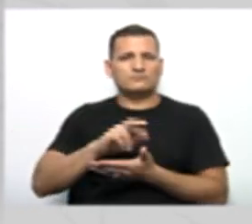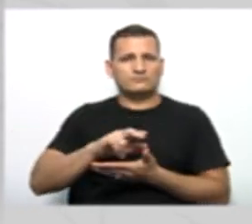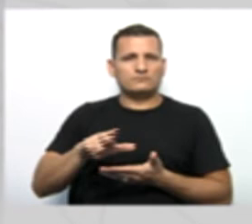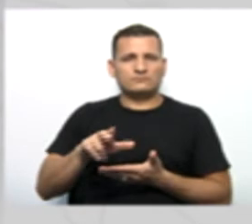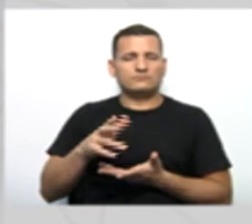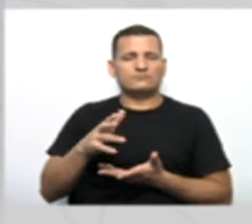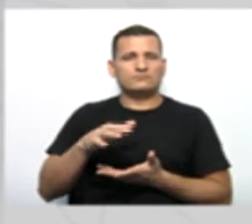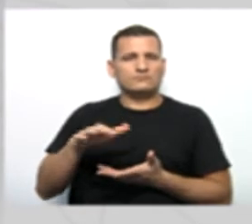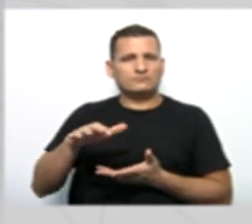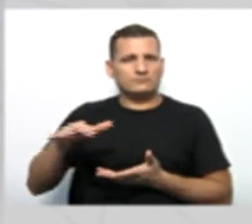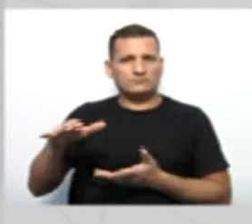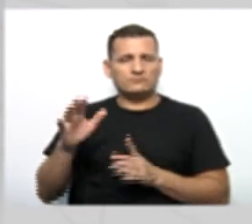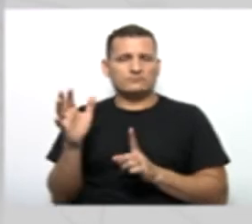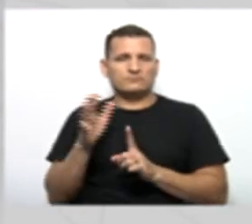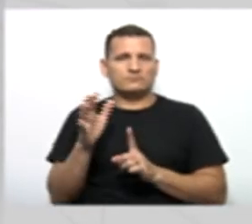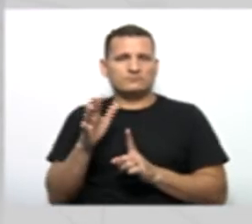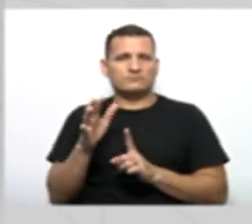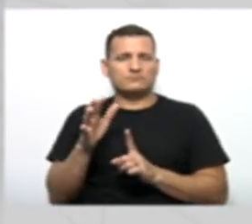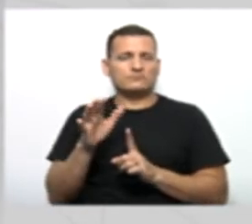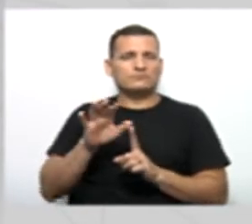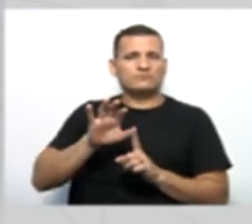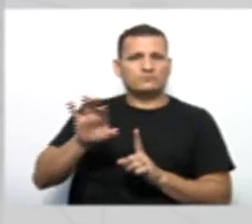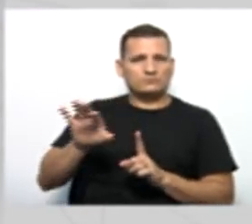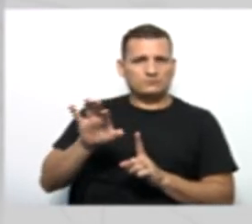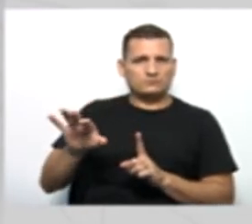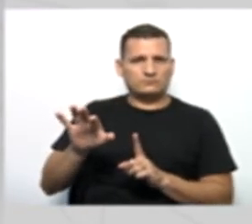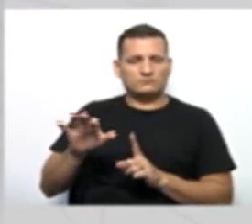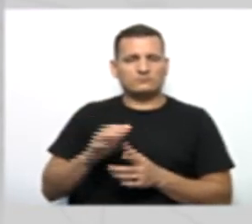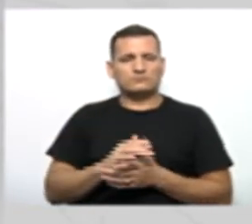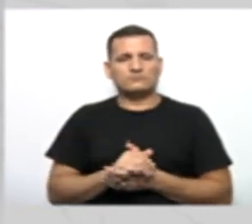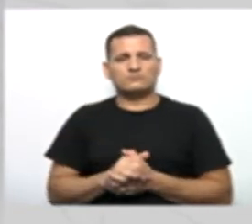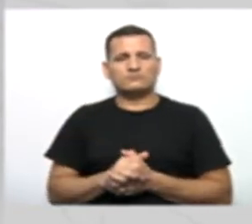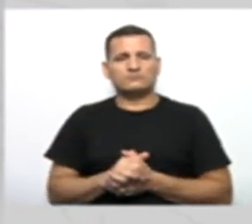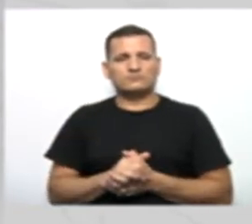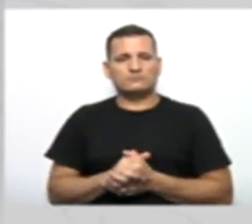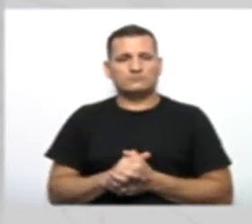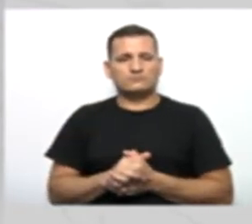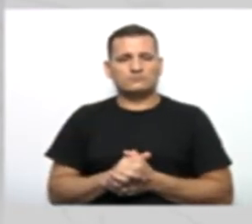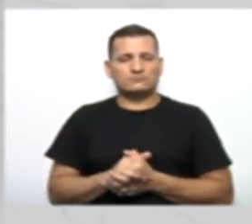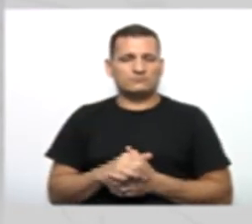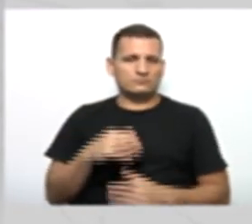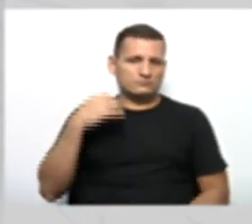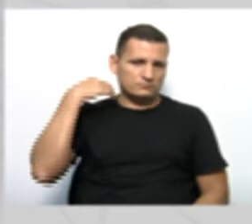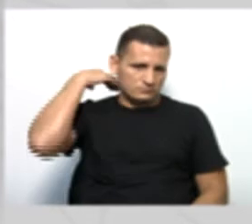atividade, como elas influenciam e são influenciadas pela comunidade ao redor.